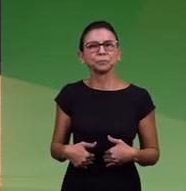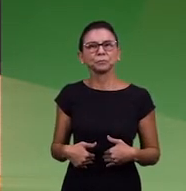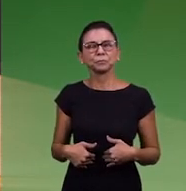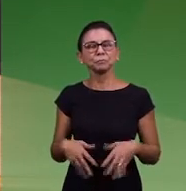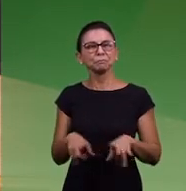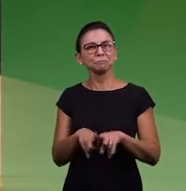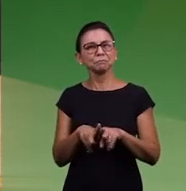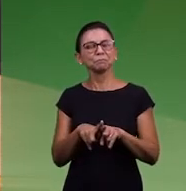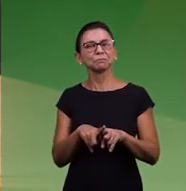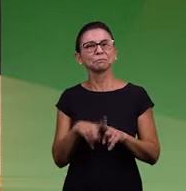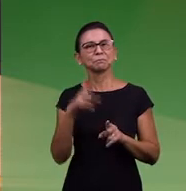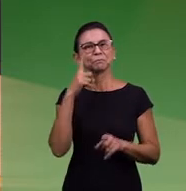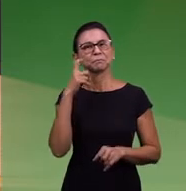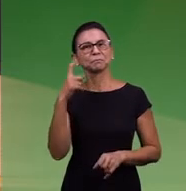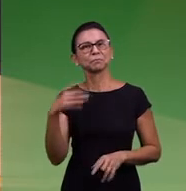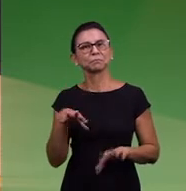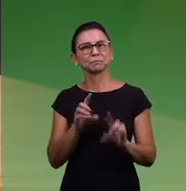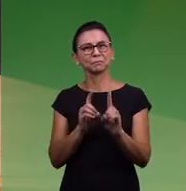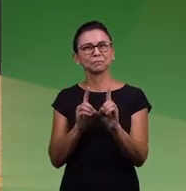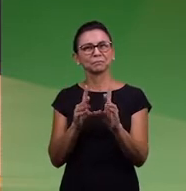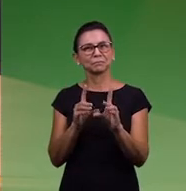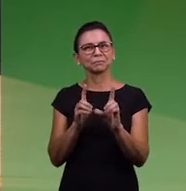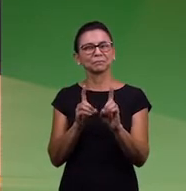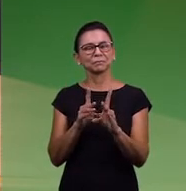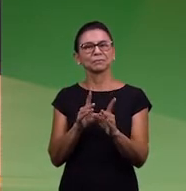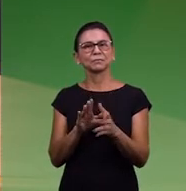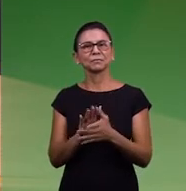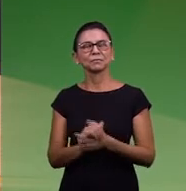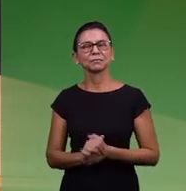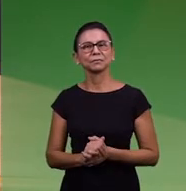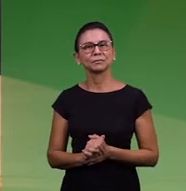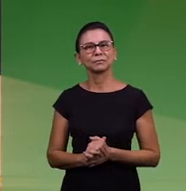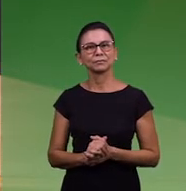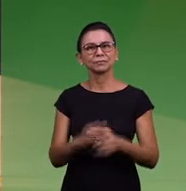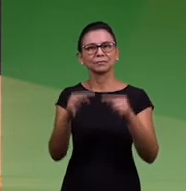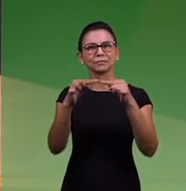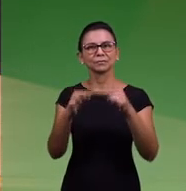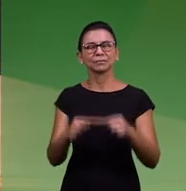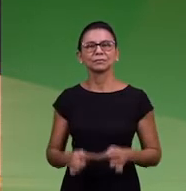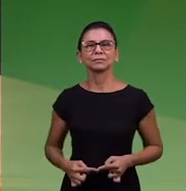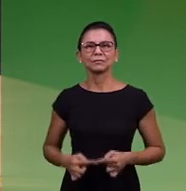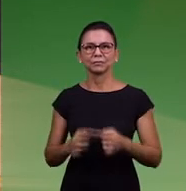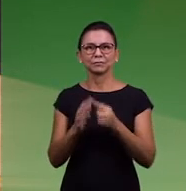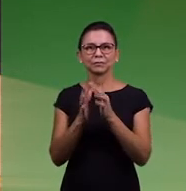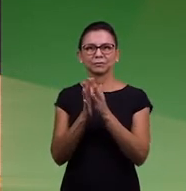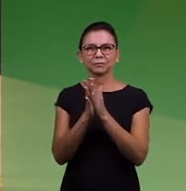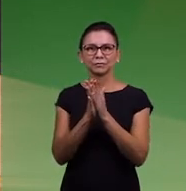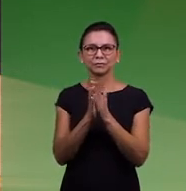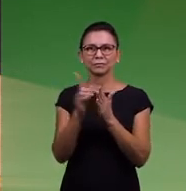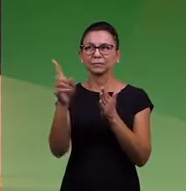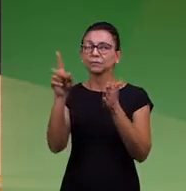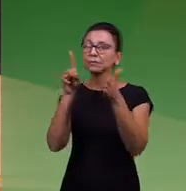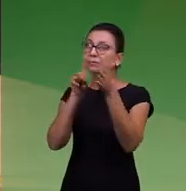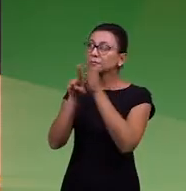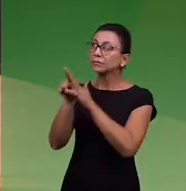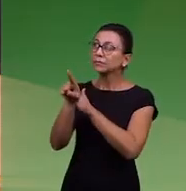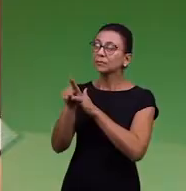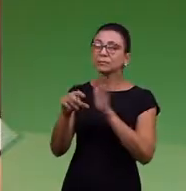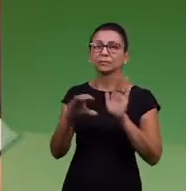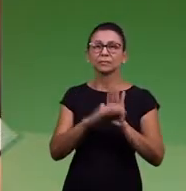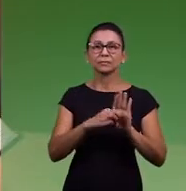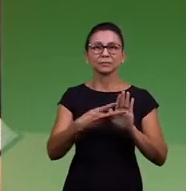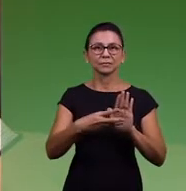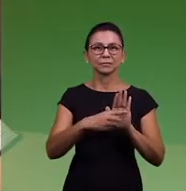doutrina notável também é a doutrina relacionada à consulta à palavra. Capítulo